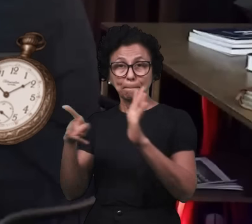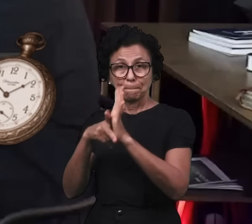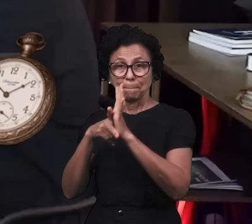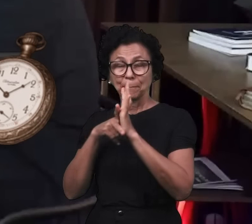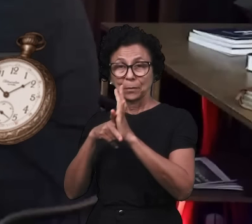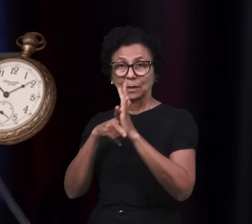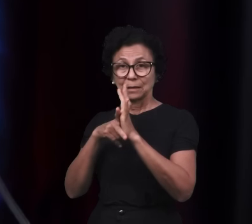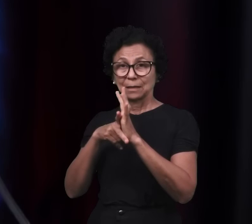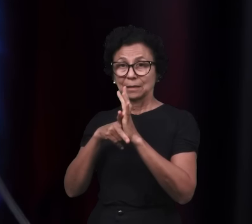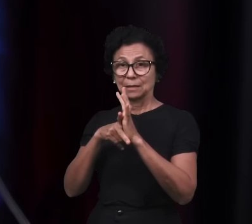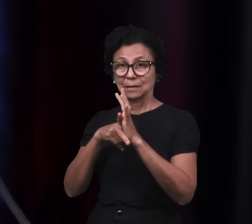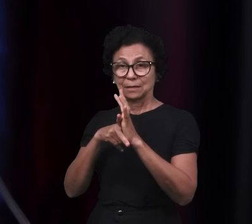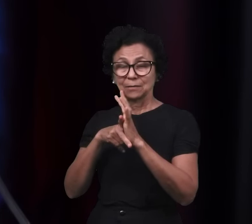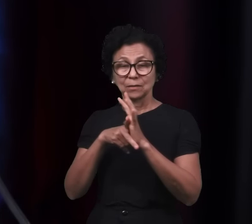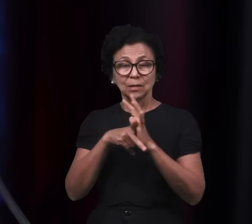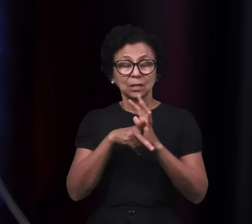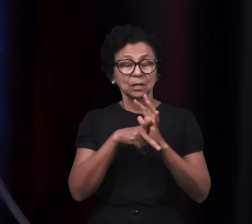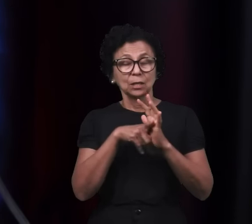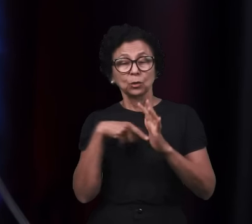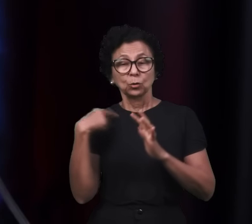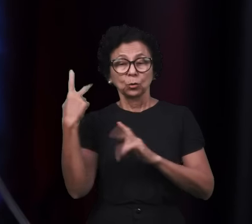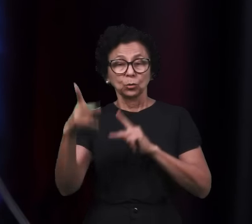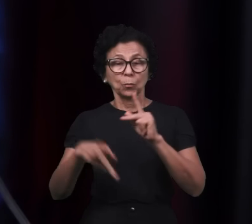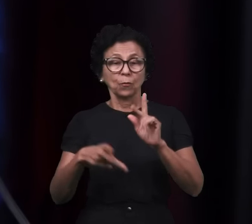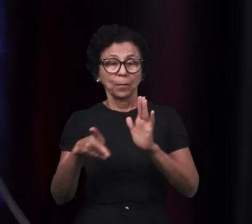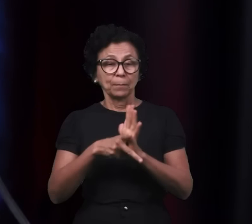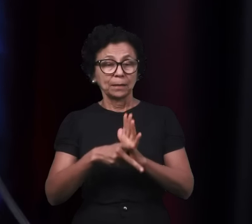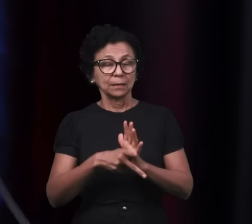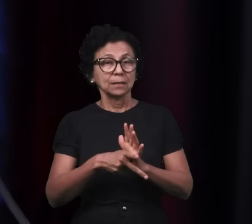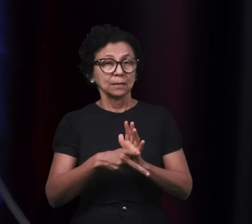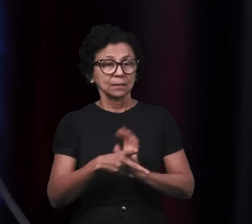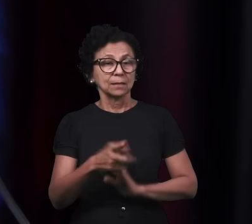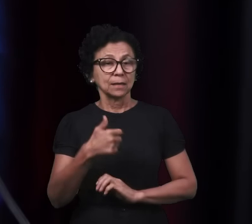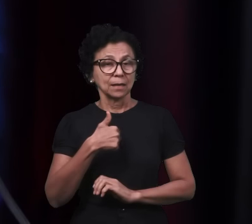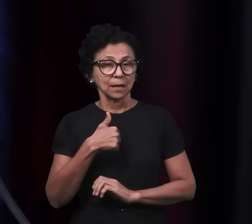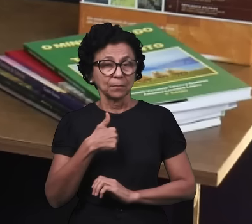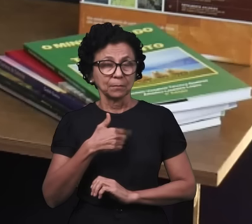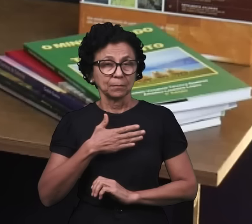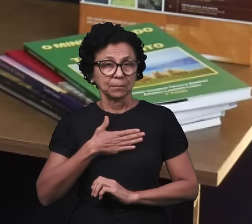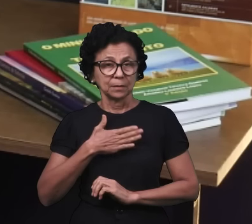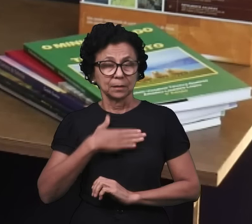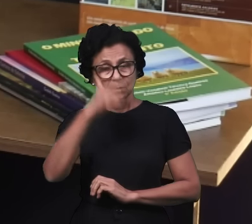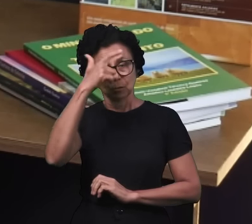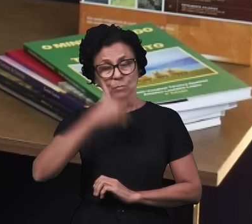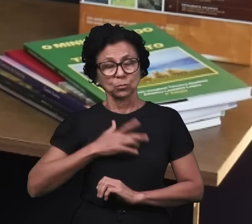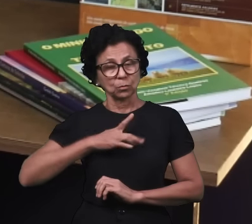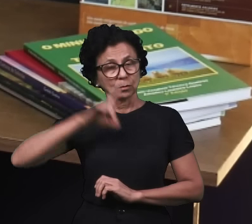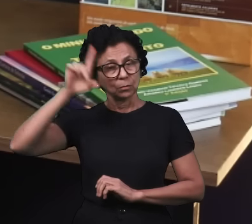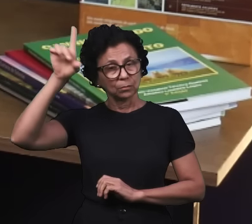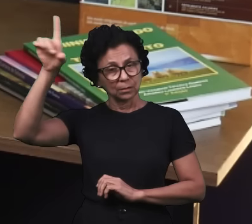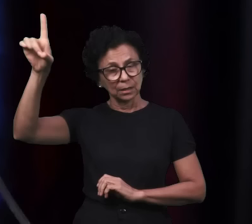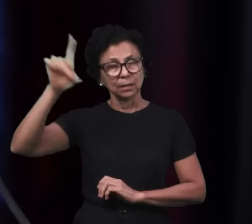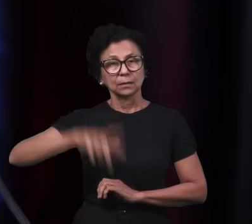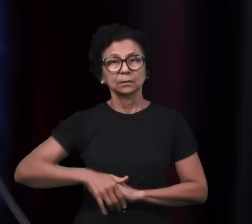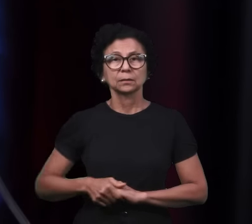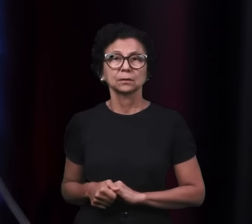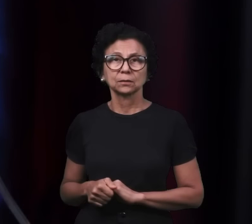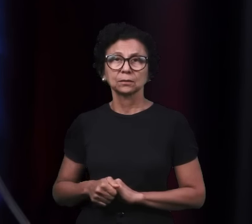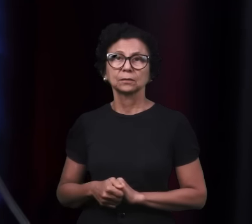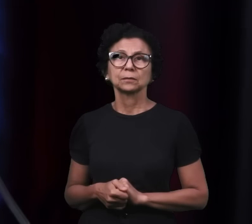né? Assim é aquele que é lavado e remido no sangue Glória de Jesus. a Jesus por isso. É propriedade